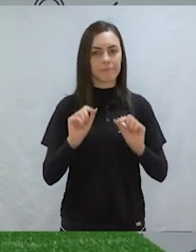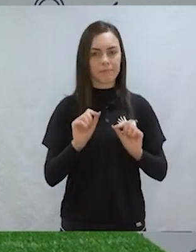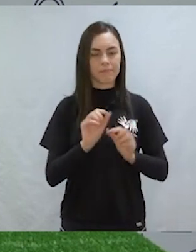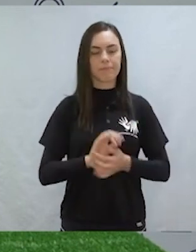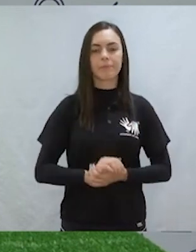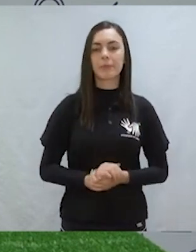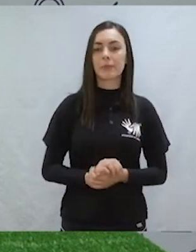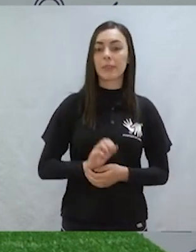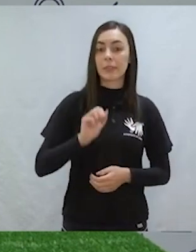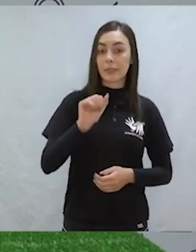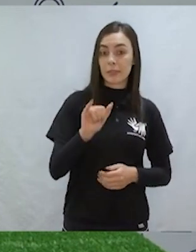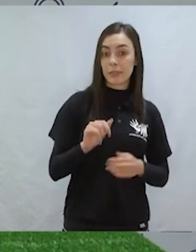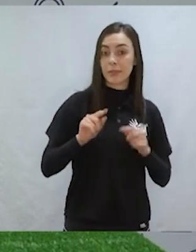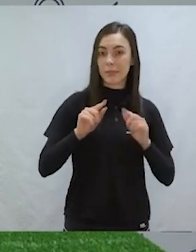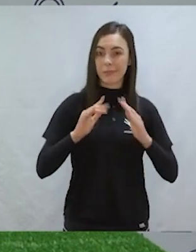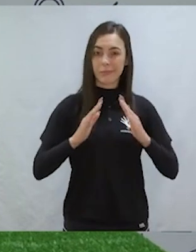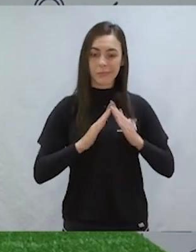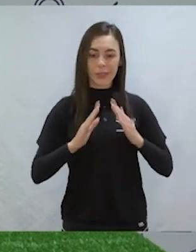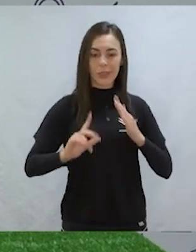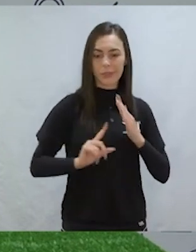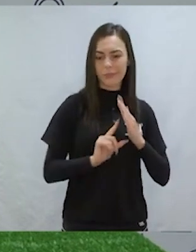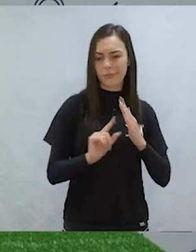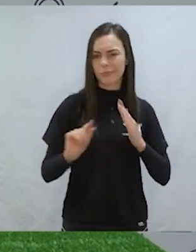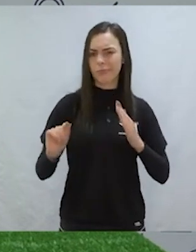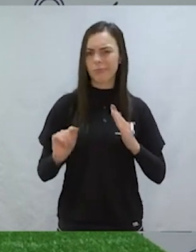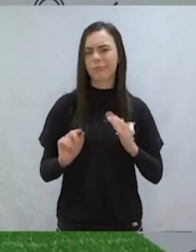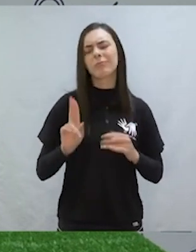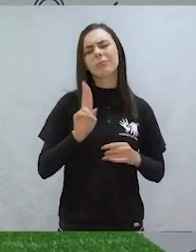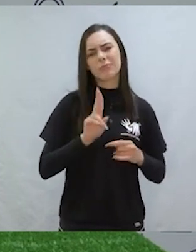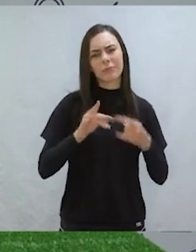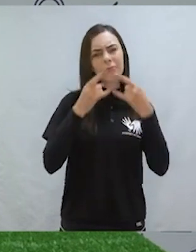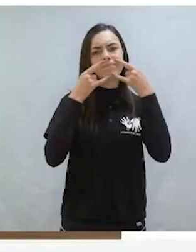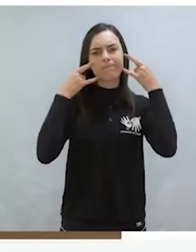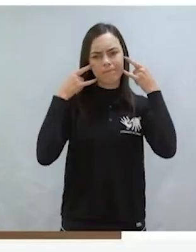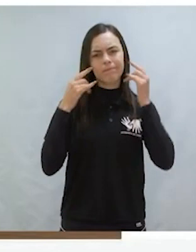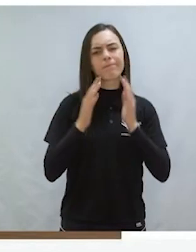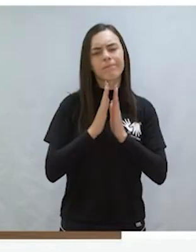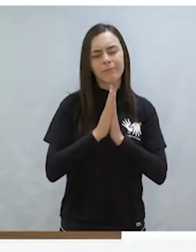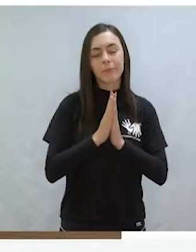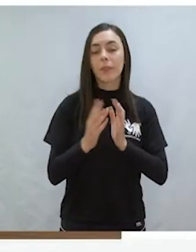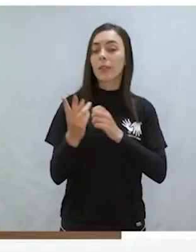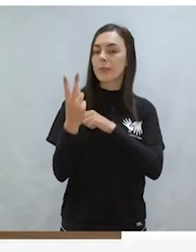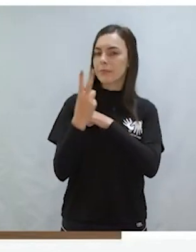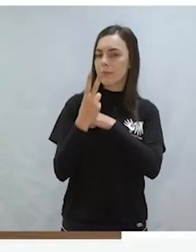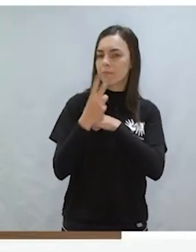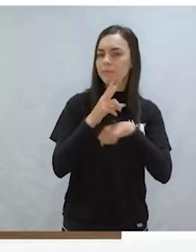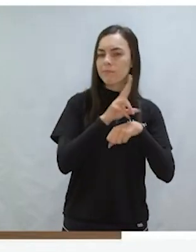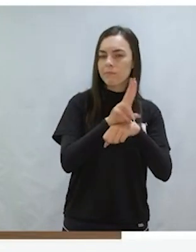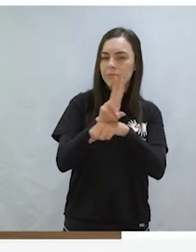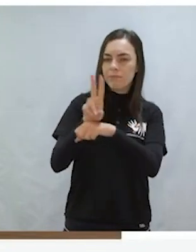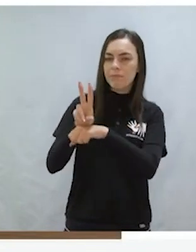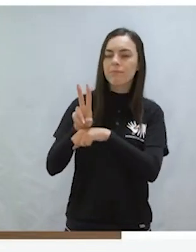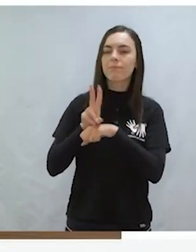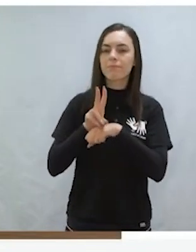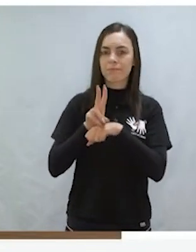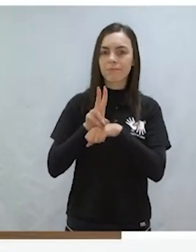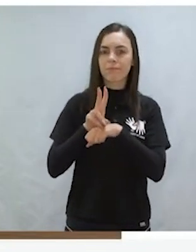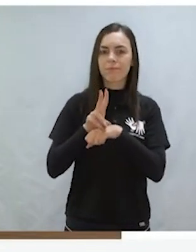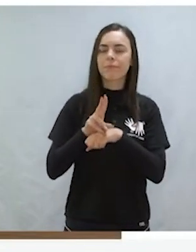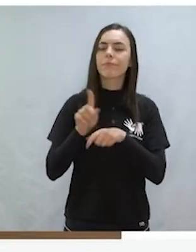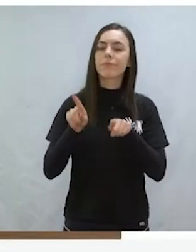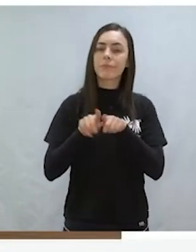nós. Que se você for sair, você não esqueça de colocar a sua máscara. Isso é proteção para todos